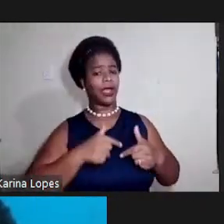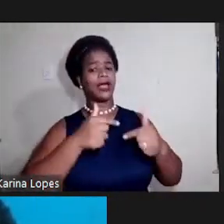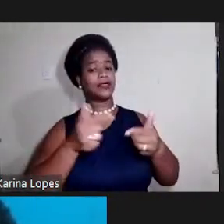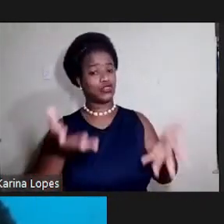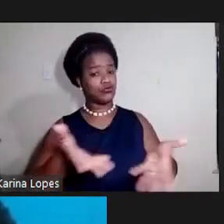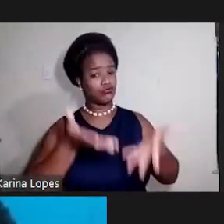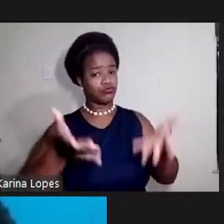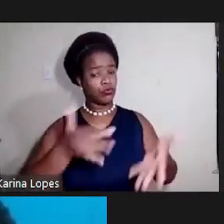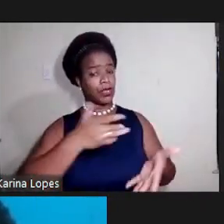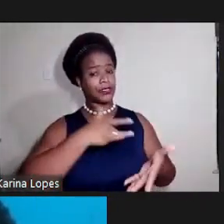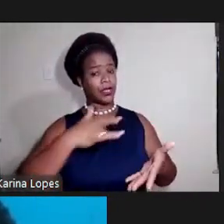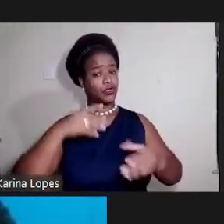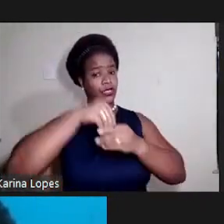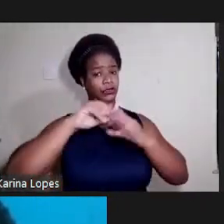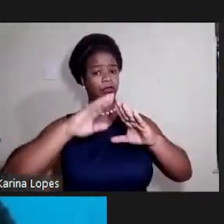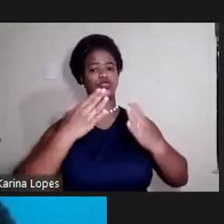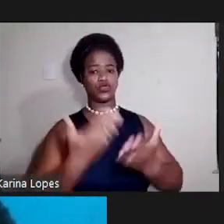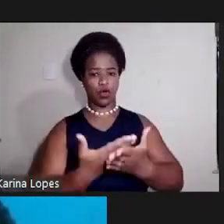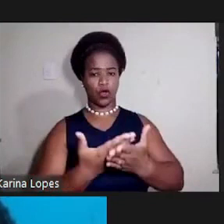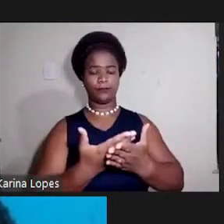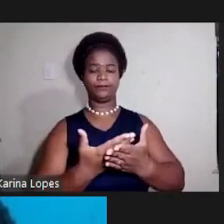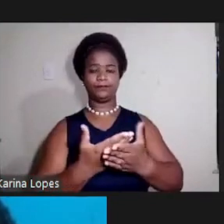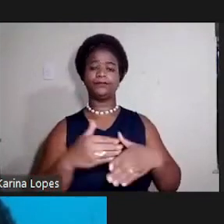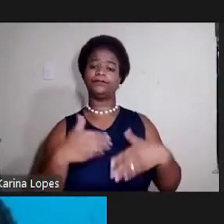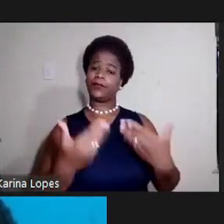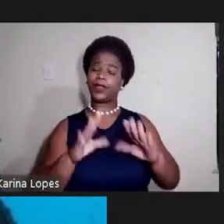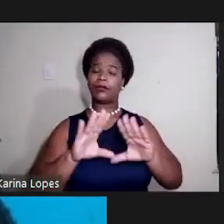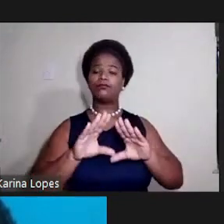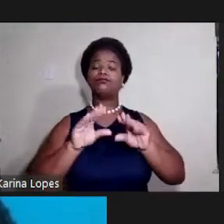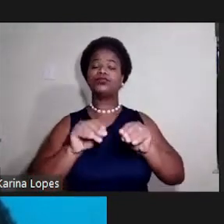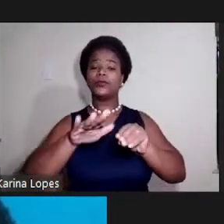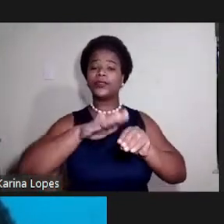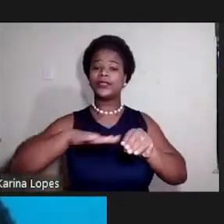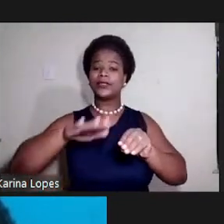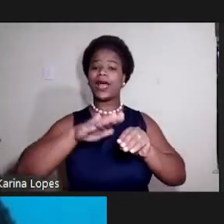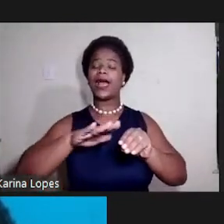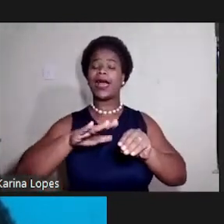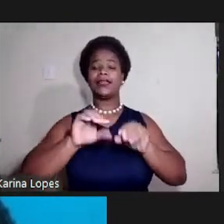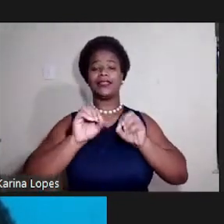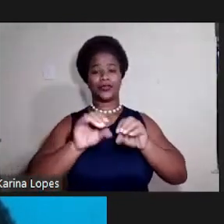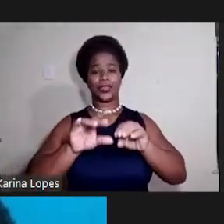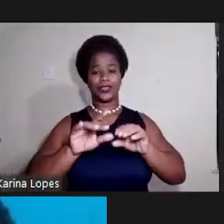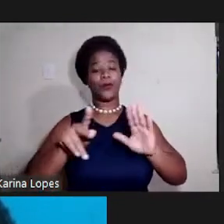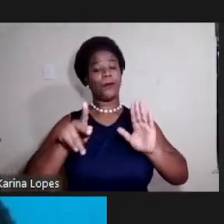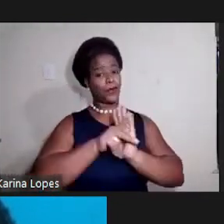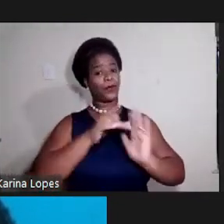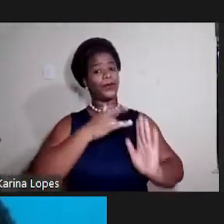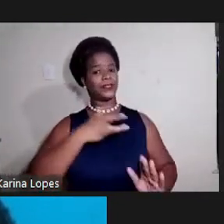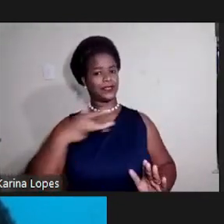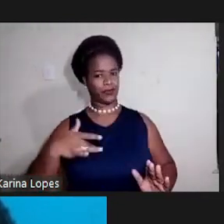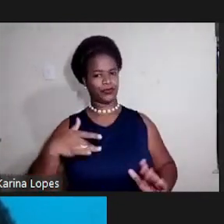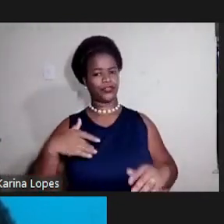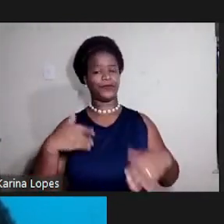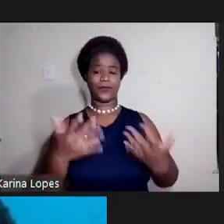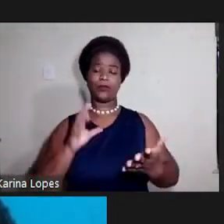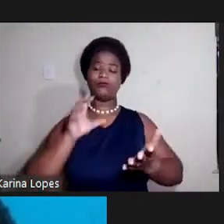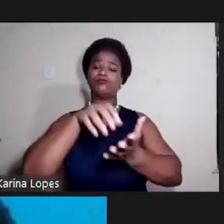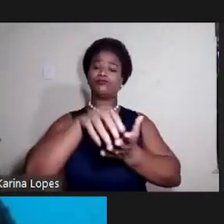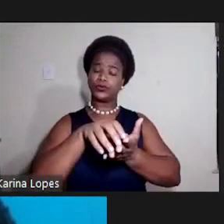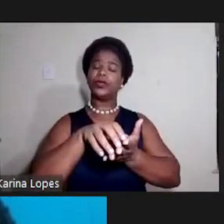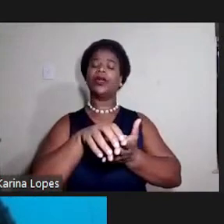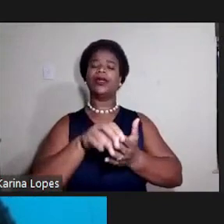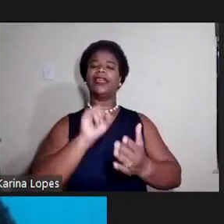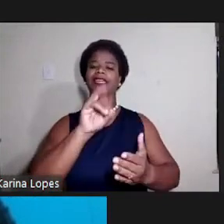escolar, ou seja, intervenção no campo da educação em saúde. Nesta unidade, Irene tem atuado em projetos